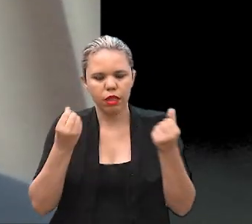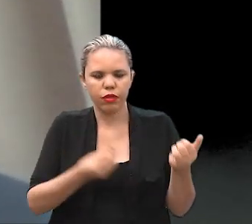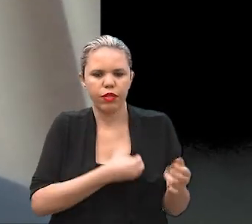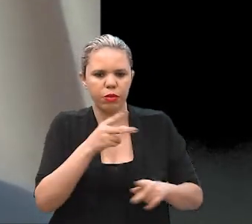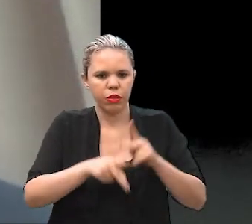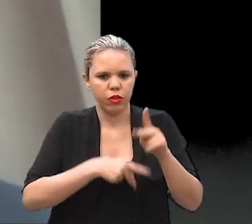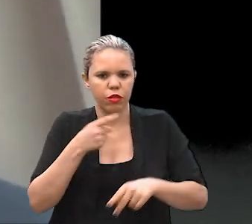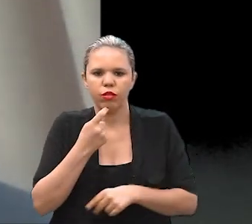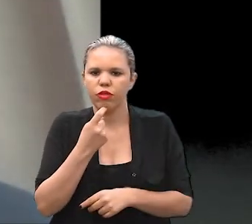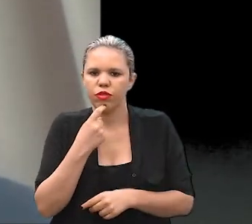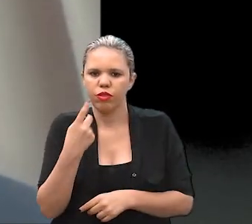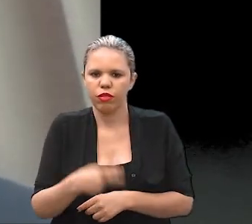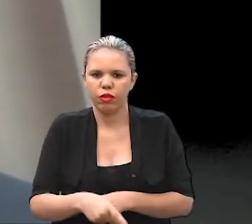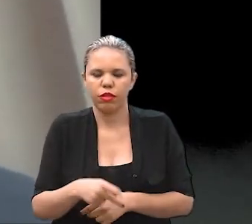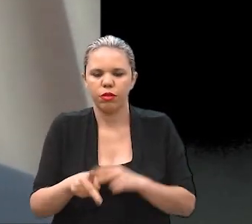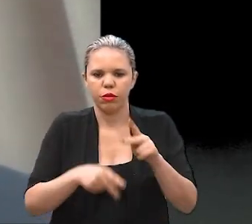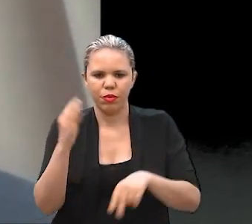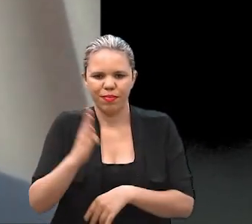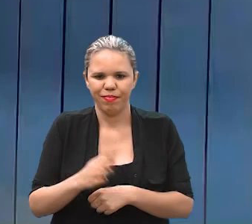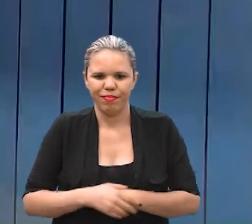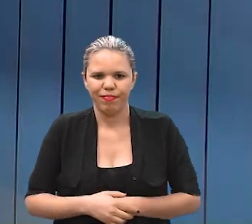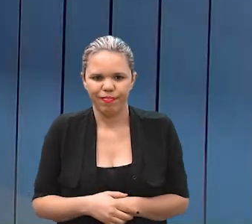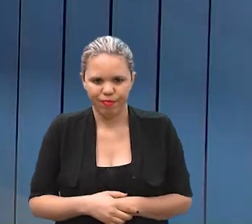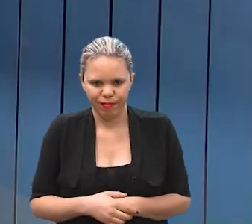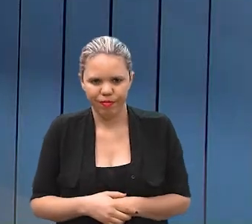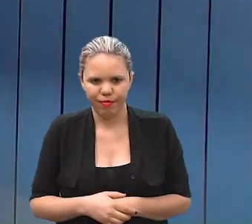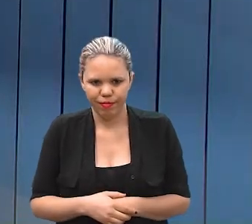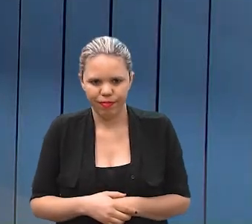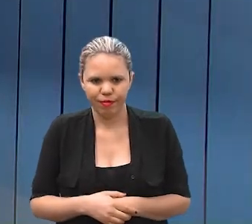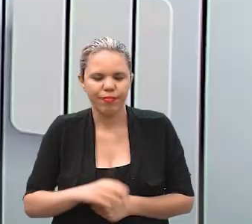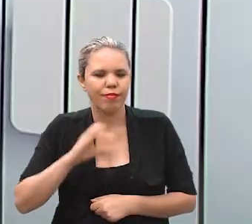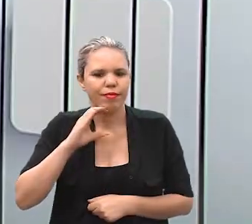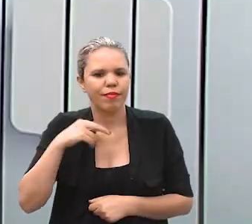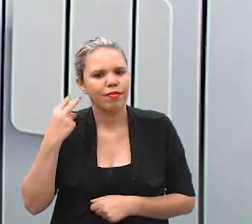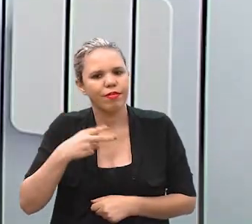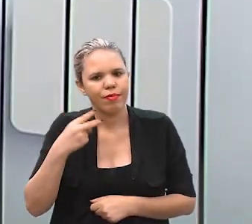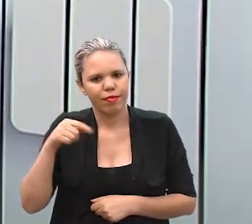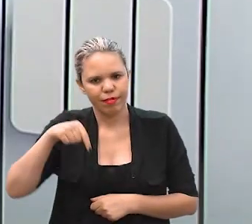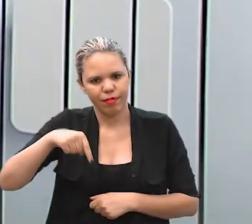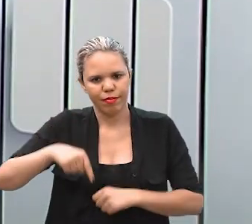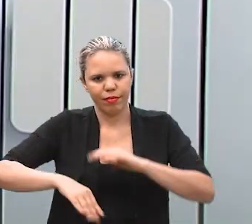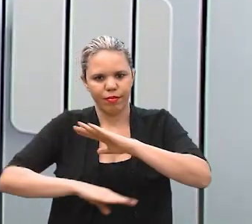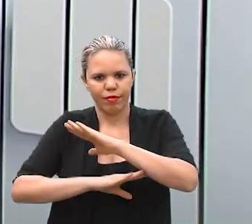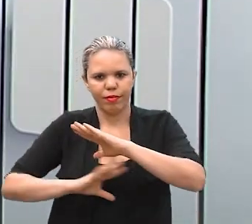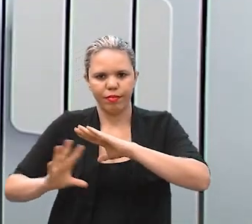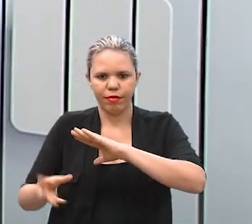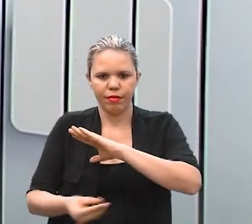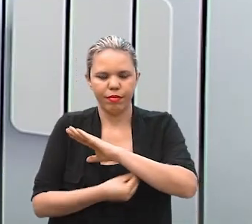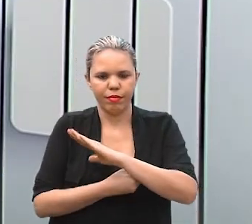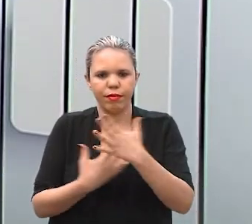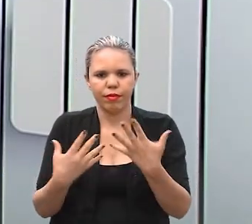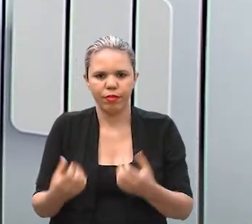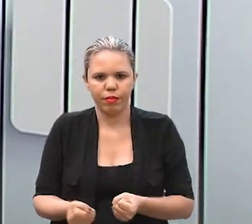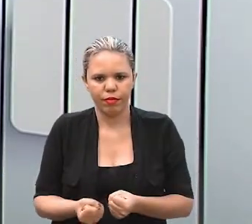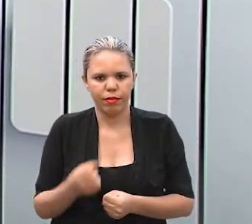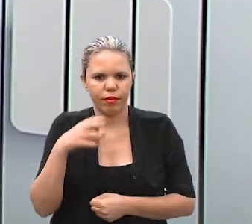dos campineiros e do povo brasileiro. Vereador Carlão do PT aqui no Câmara Total. Vamos